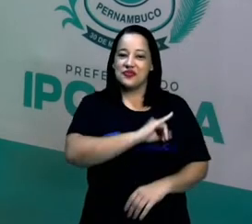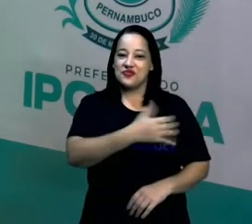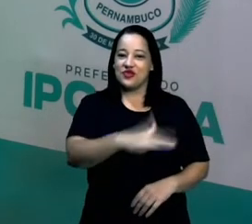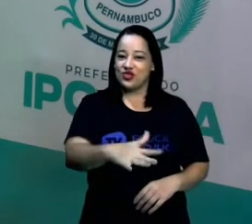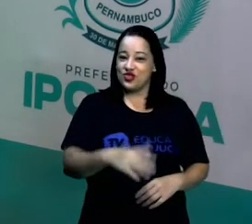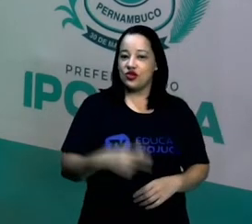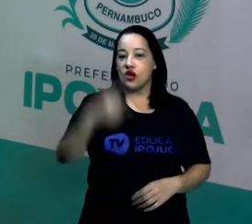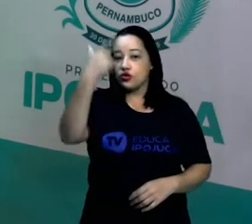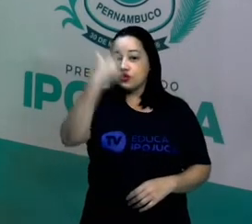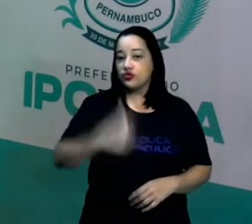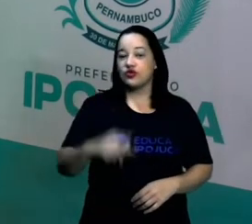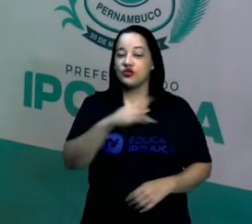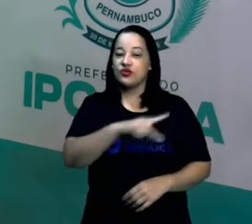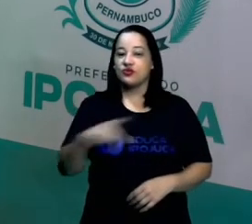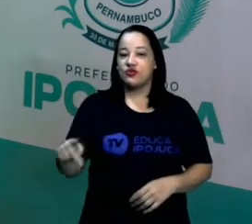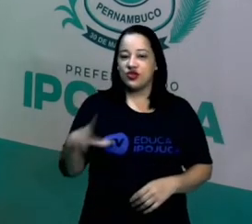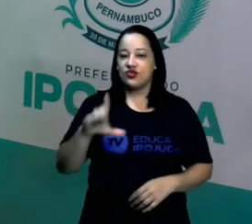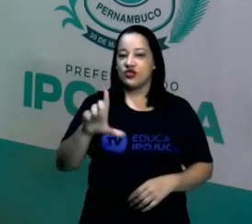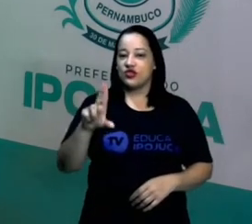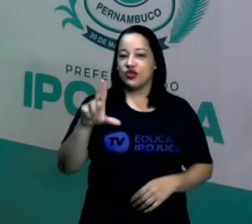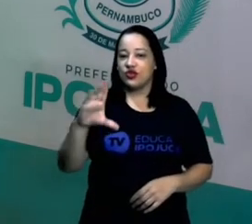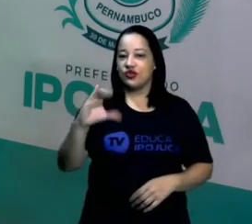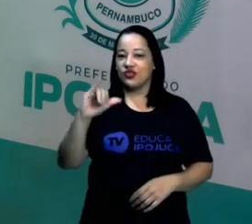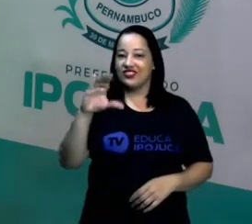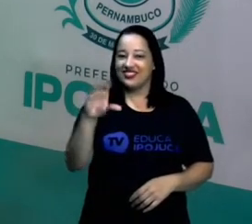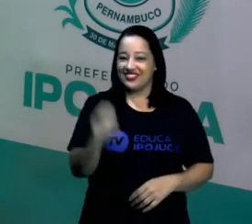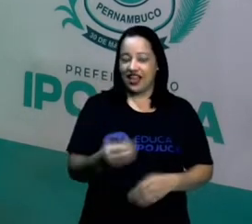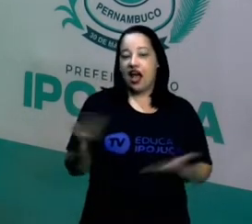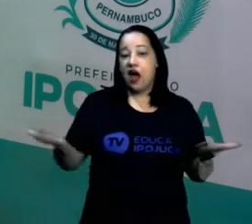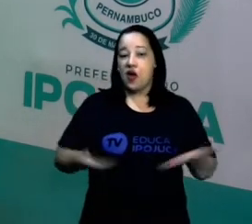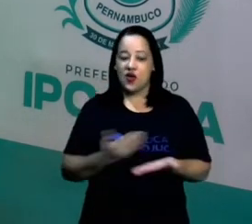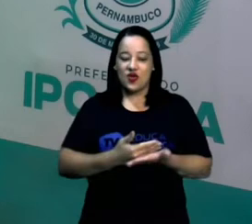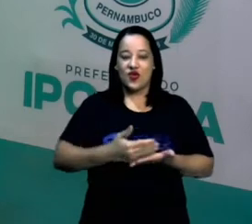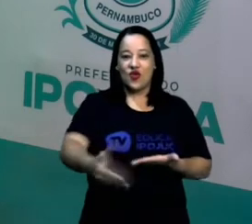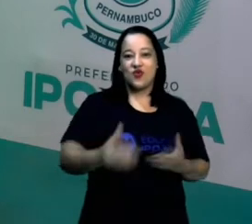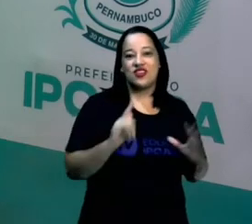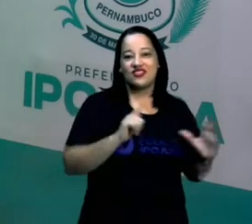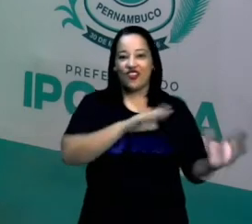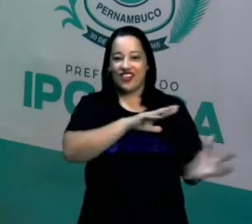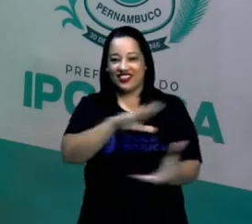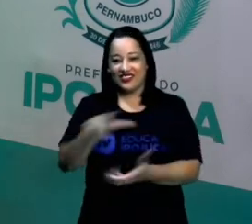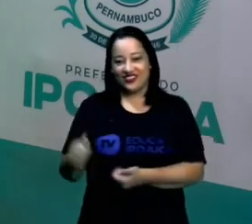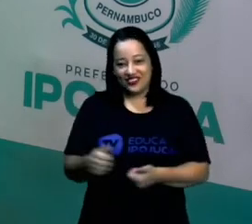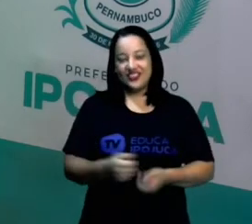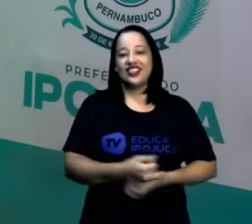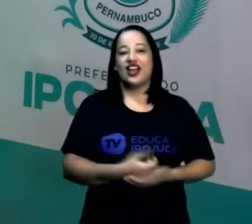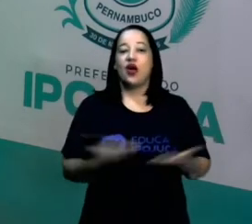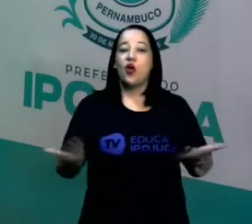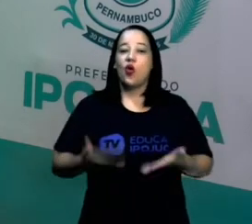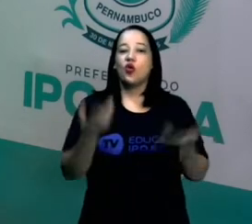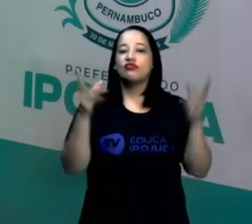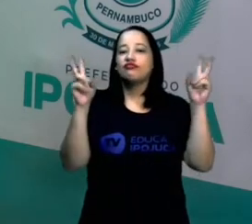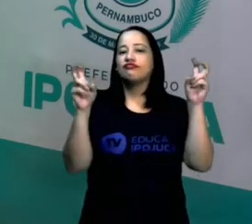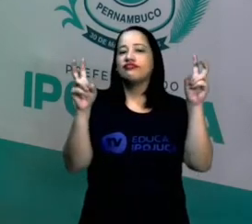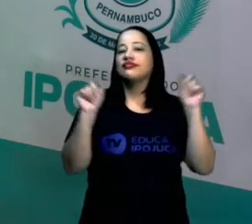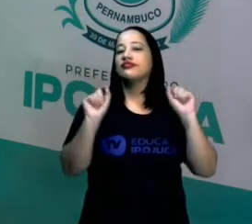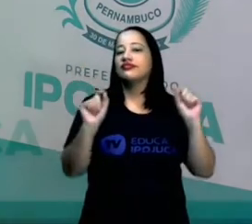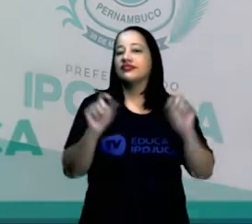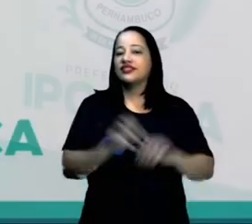Eu sou o professor Lúcio Neto e nós vamos começar agora a nossa aula de geografia. O assunto de hoje é